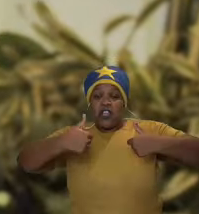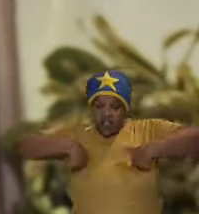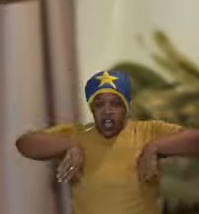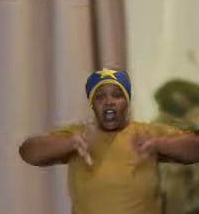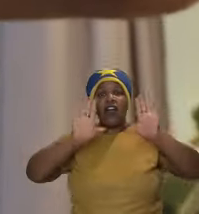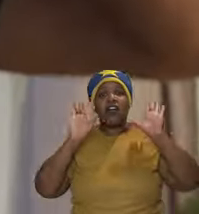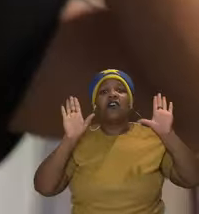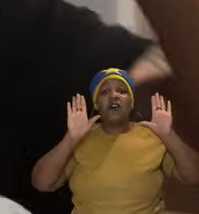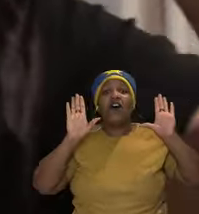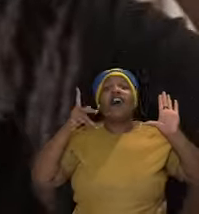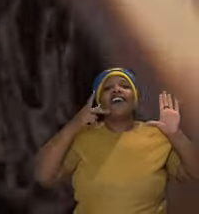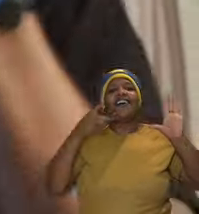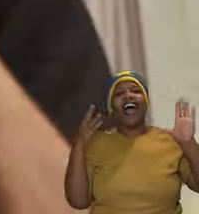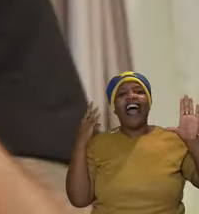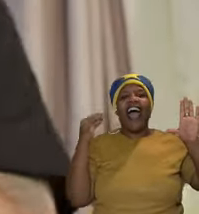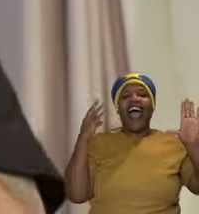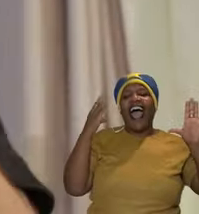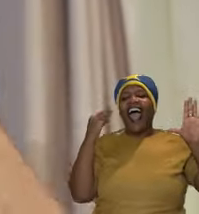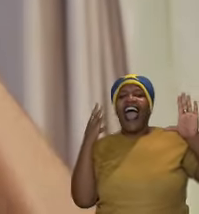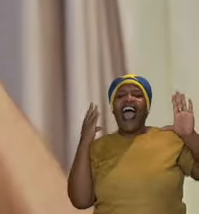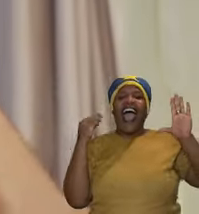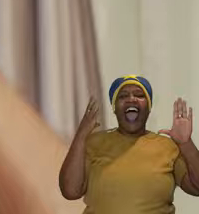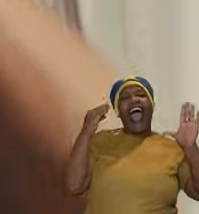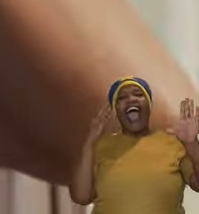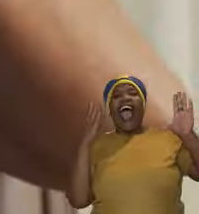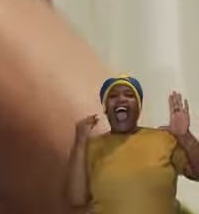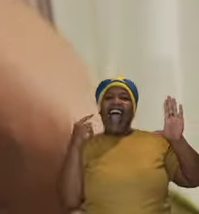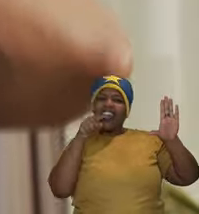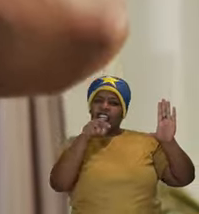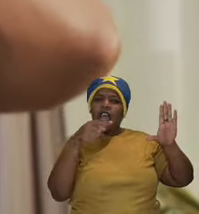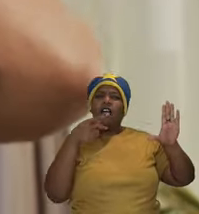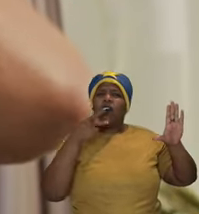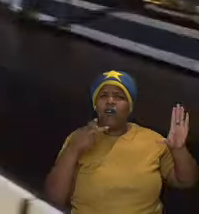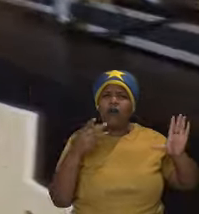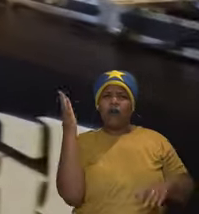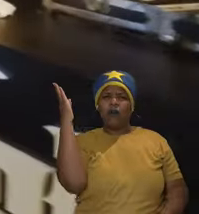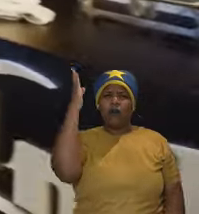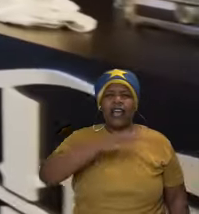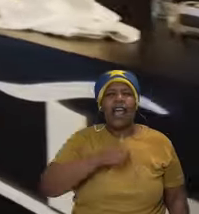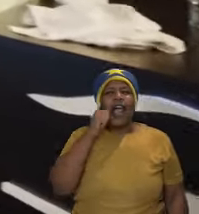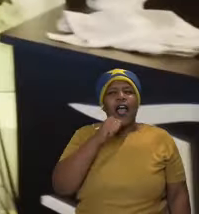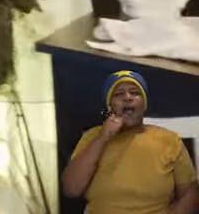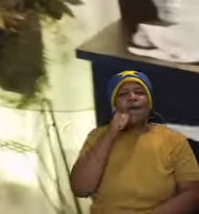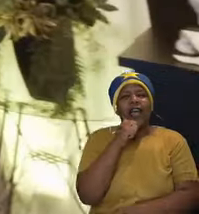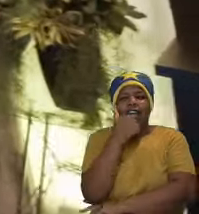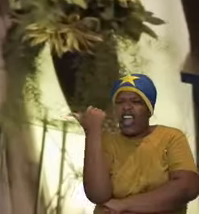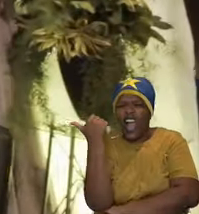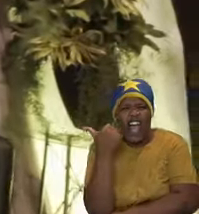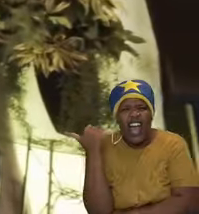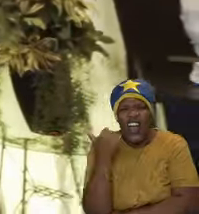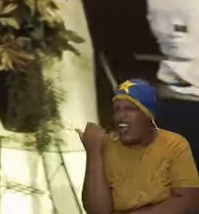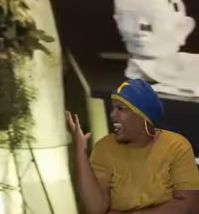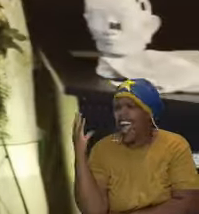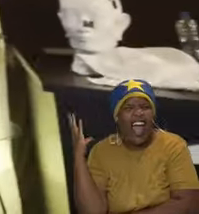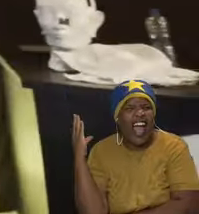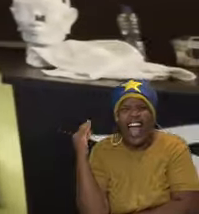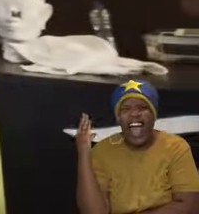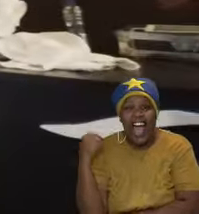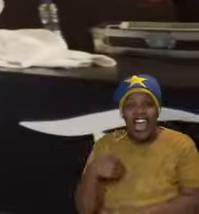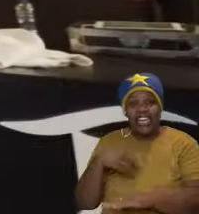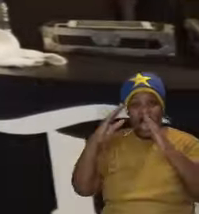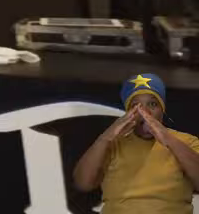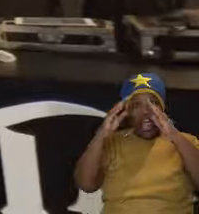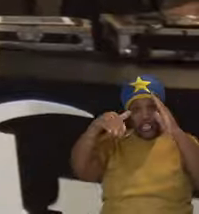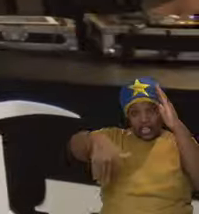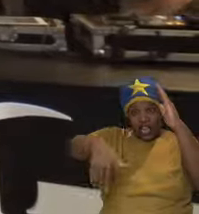espaço e só. No sapatinho e pá, fazendo um graça, um camufla. Com a mina no banco, carona é mato. Na porta do colégio,